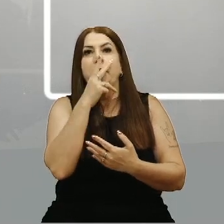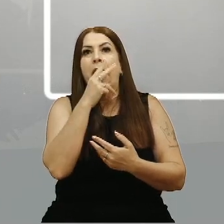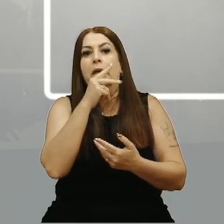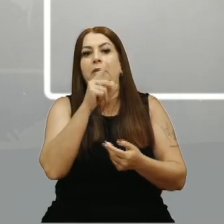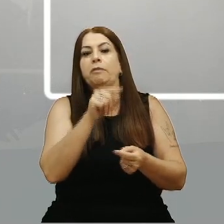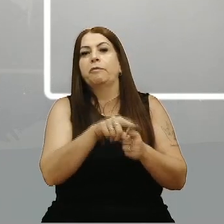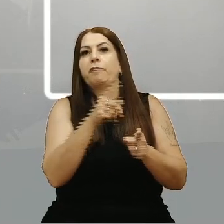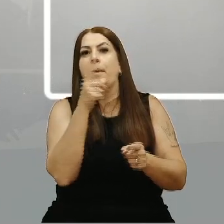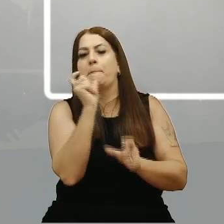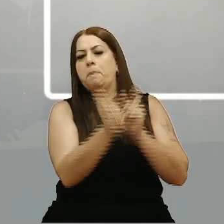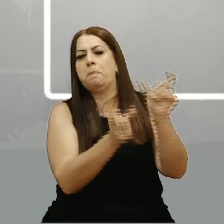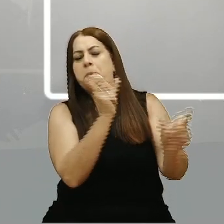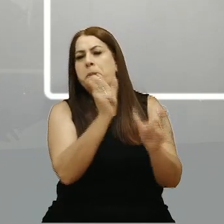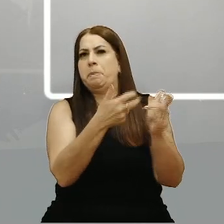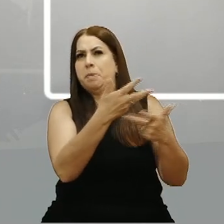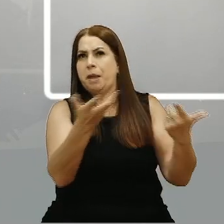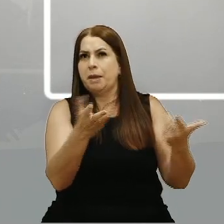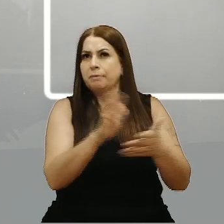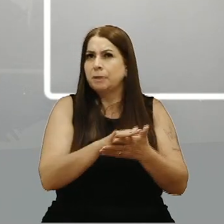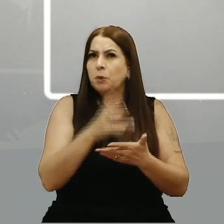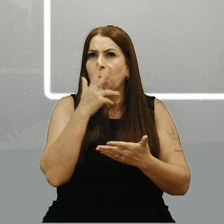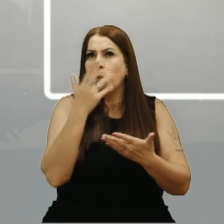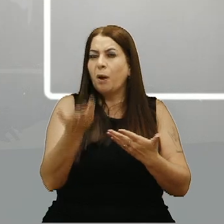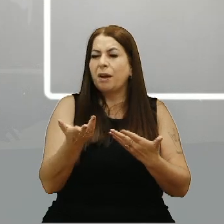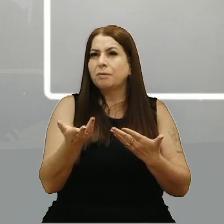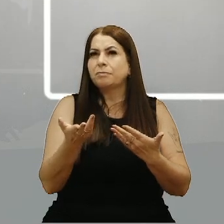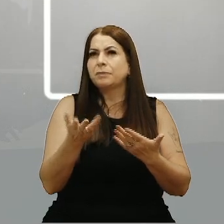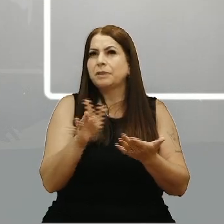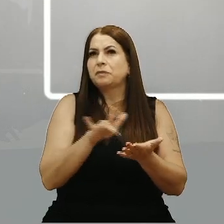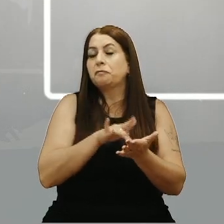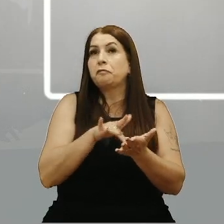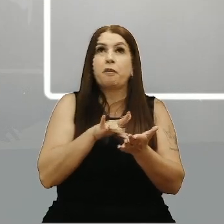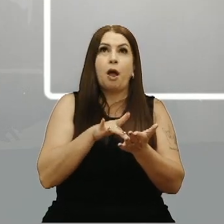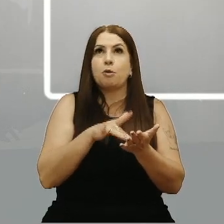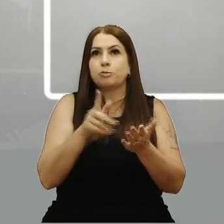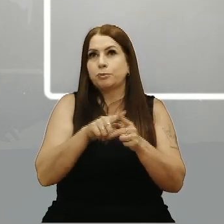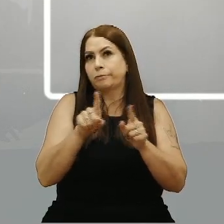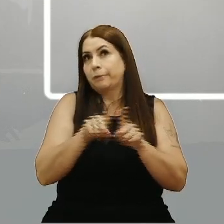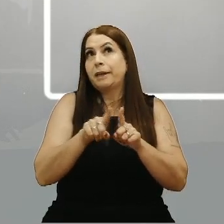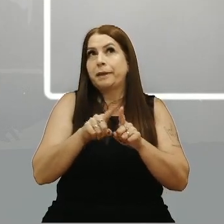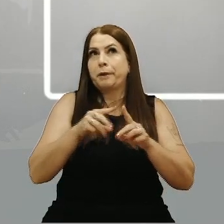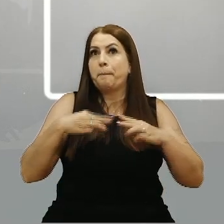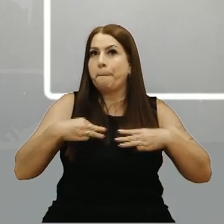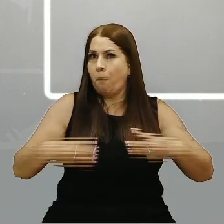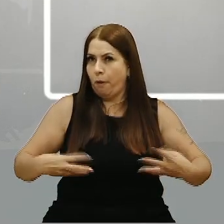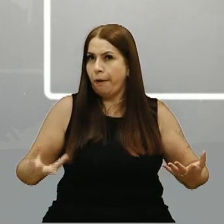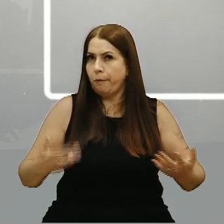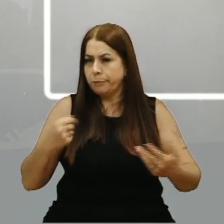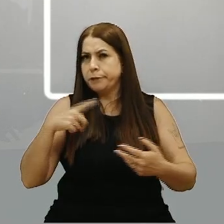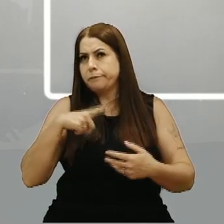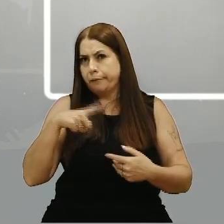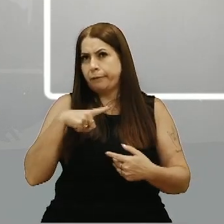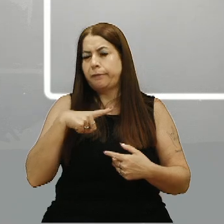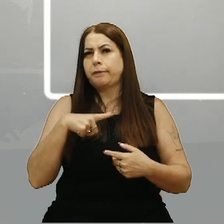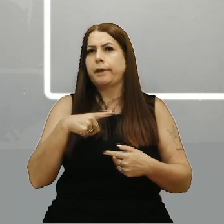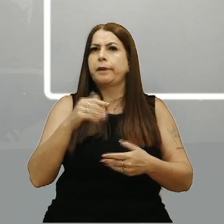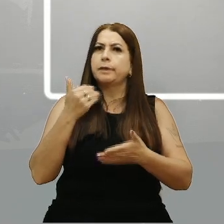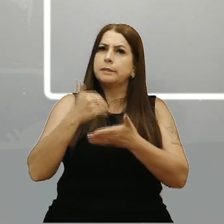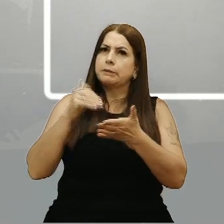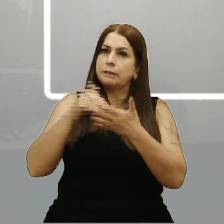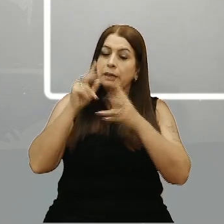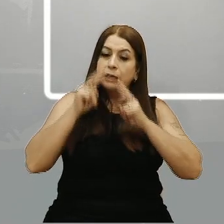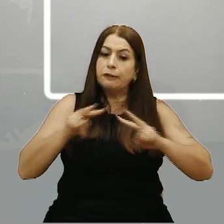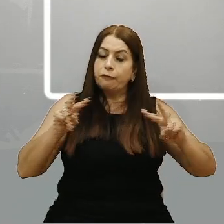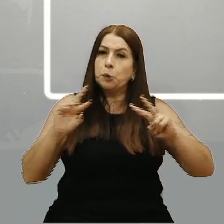se crucifica. Acho que isso é um falso moralismo. Acho que a gente precisa ter secretários, pessoas que enxergam